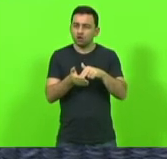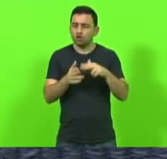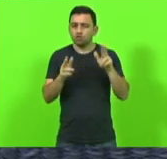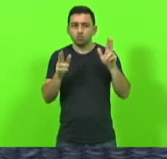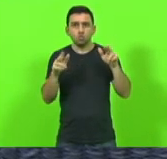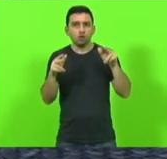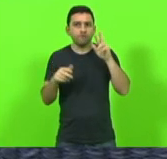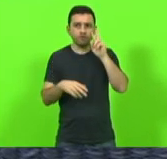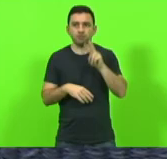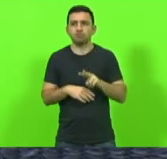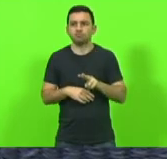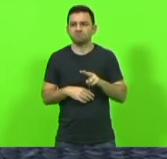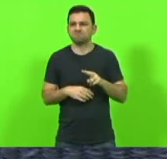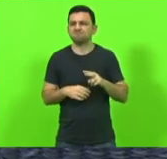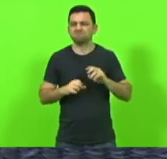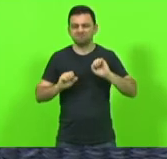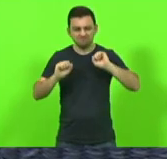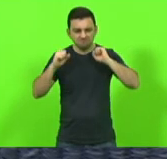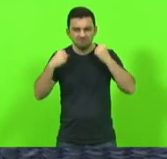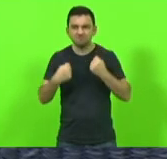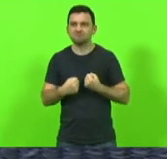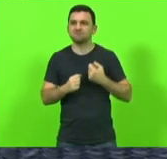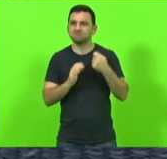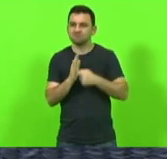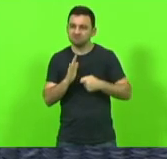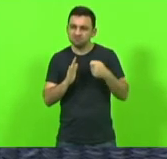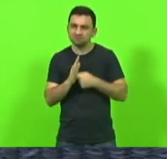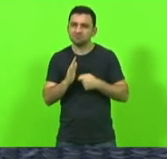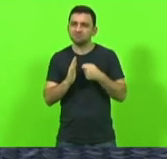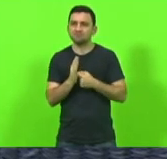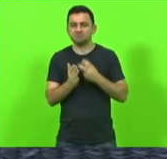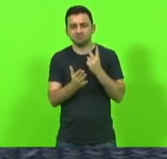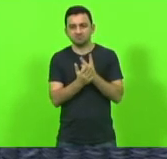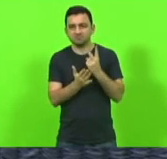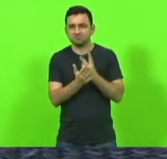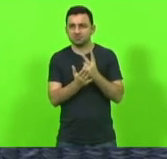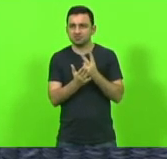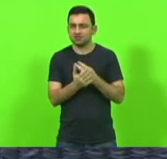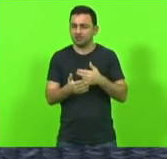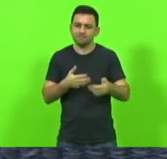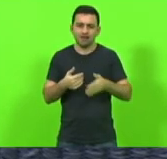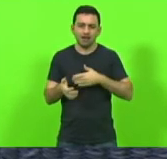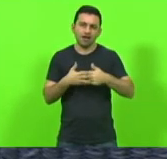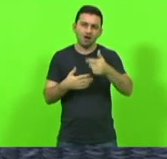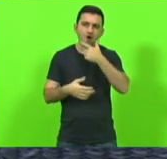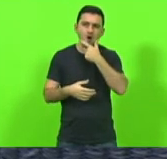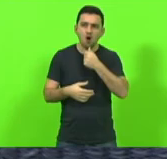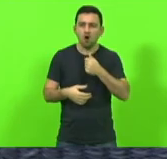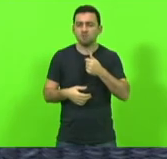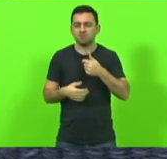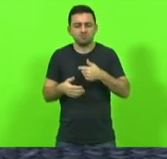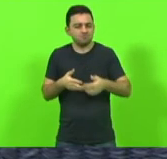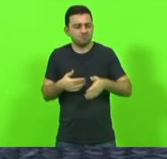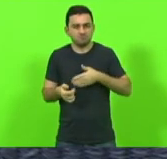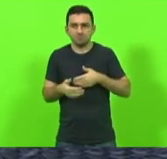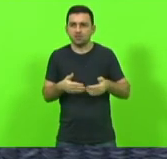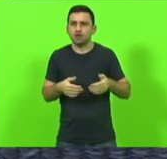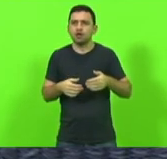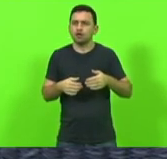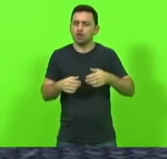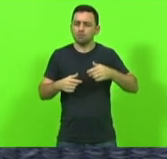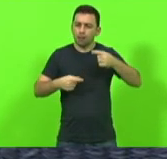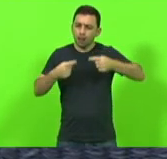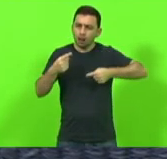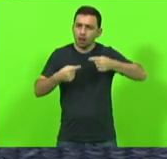na história. Guerreiras, lutadoras, enfrentam a masculinidade dentro da Câmara de Vereadores, fazem um bom debate